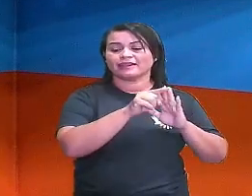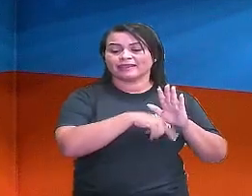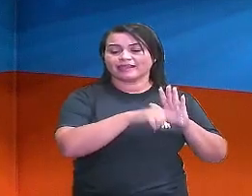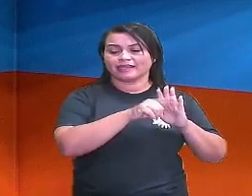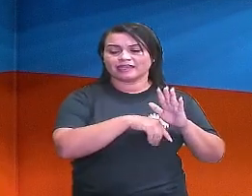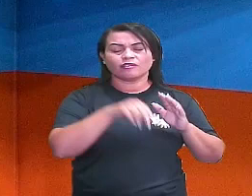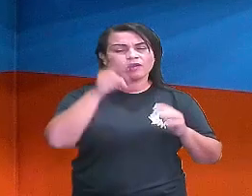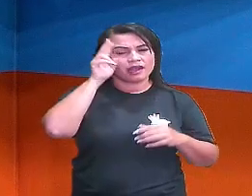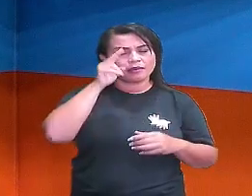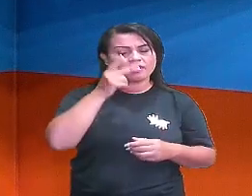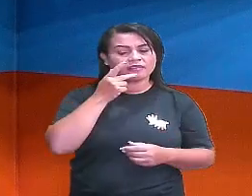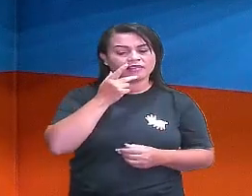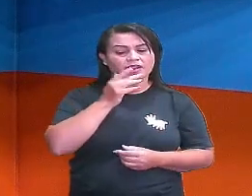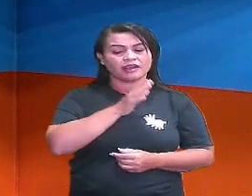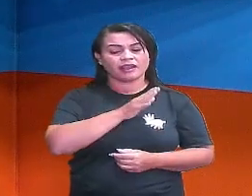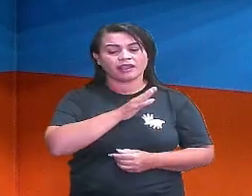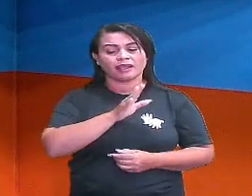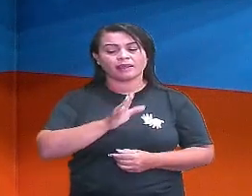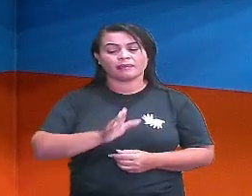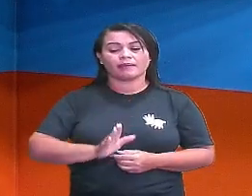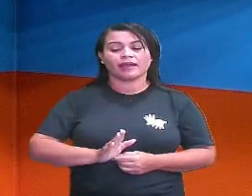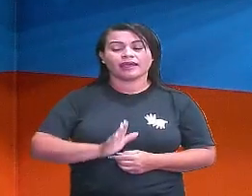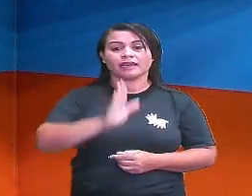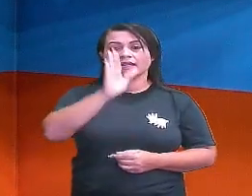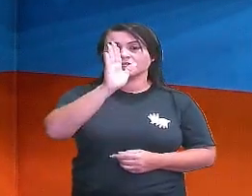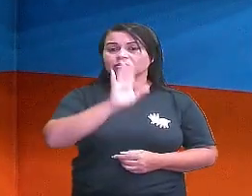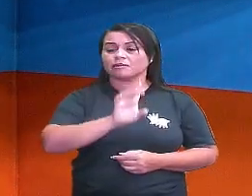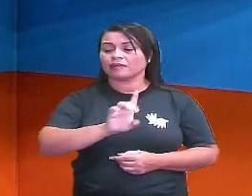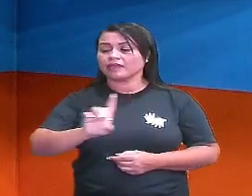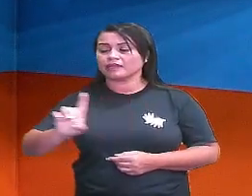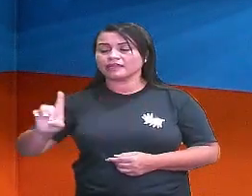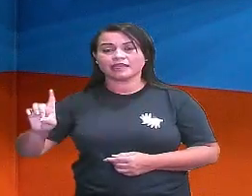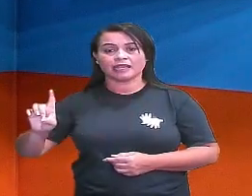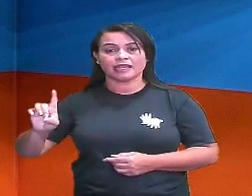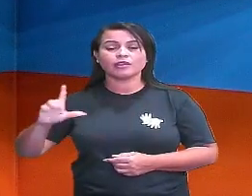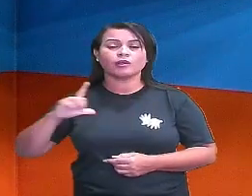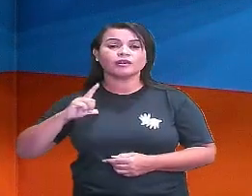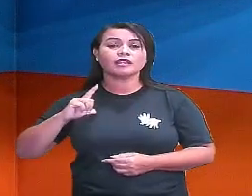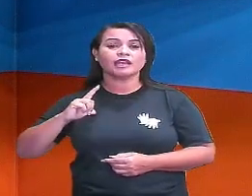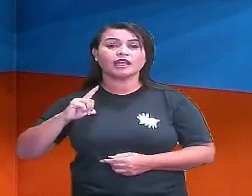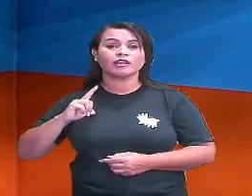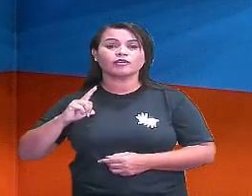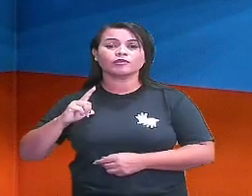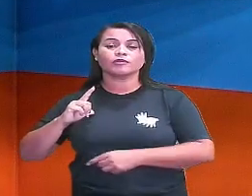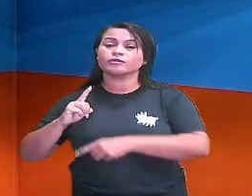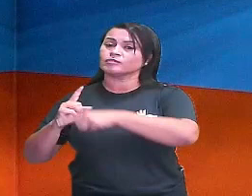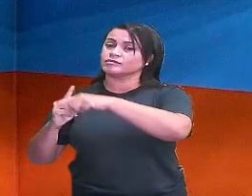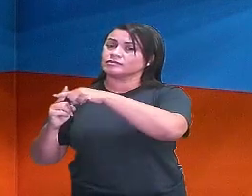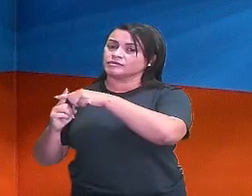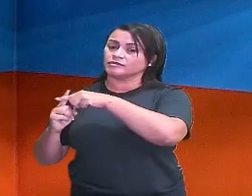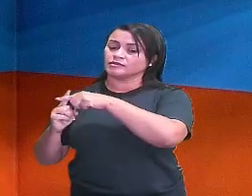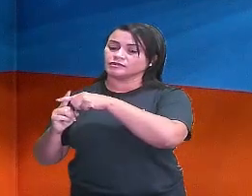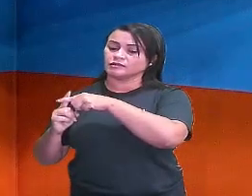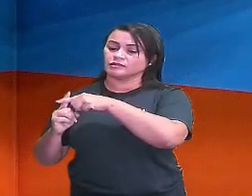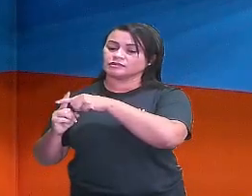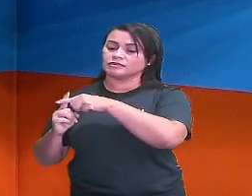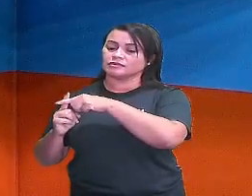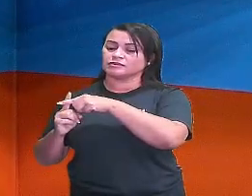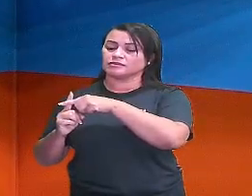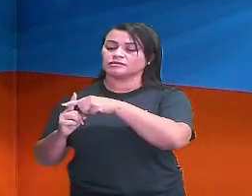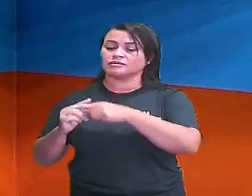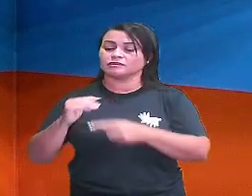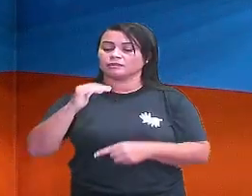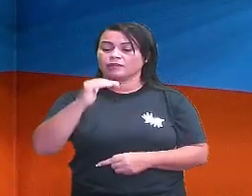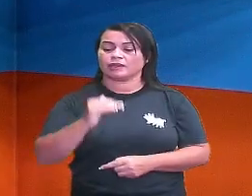que eu falei aqui que para cima e para a direita, eu tenho o quê? Números sempre positivos.